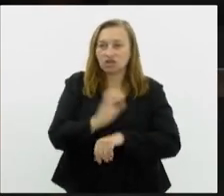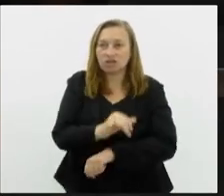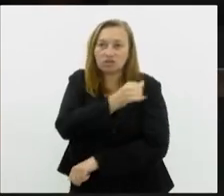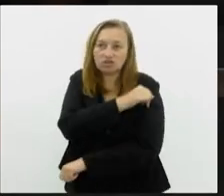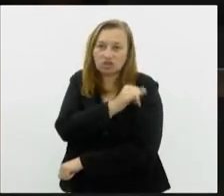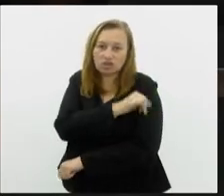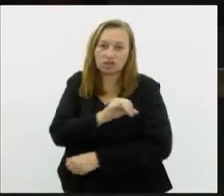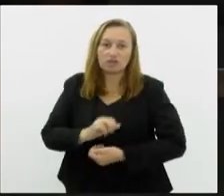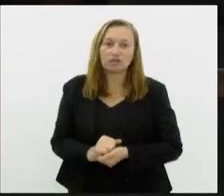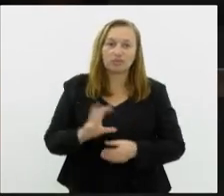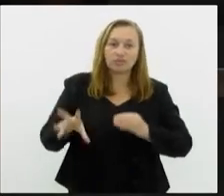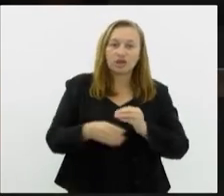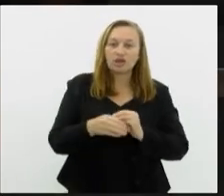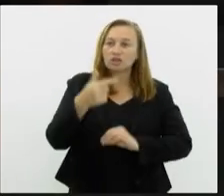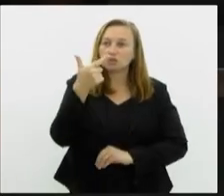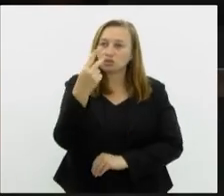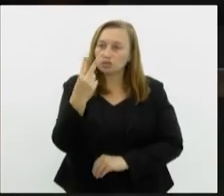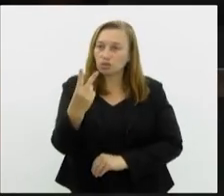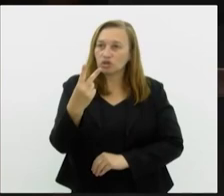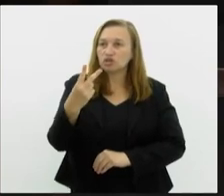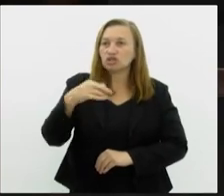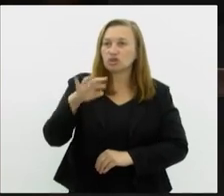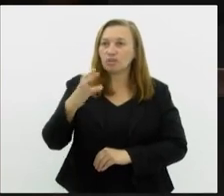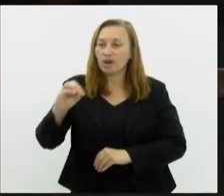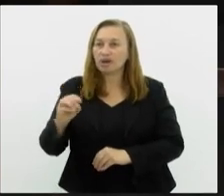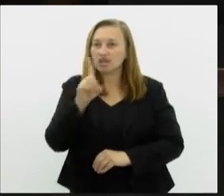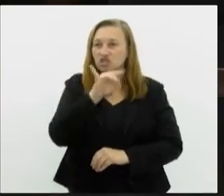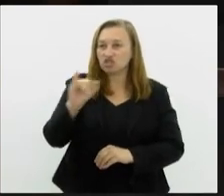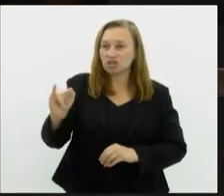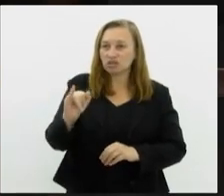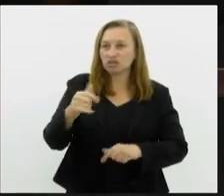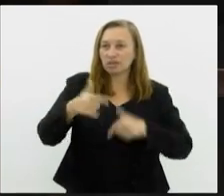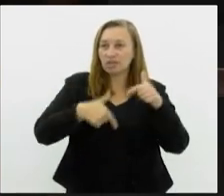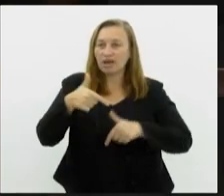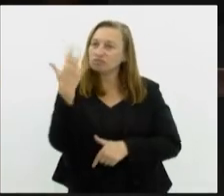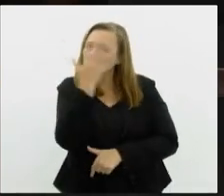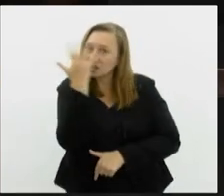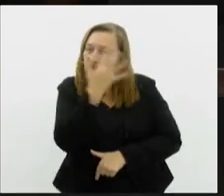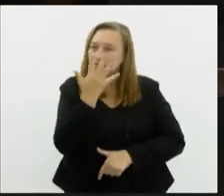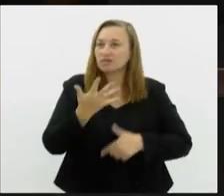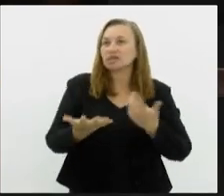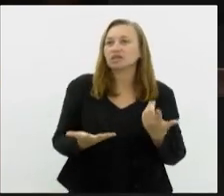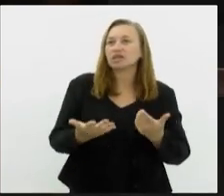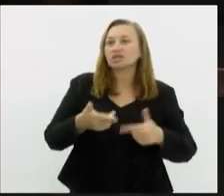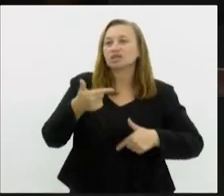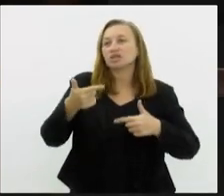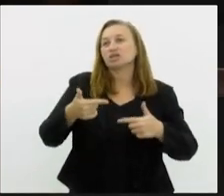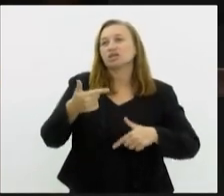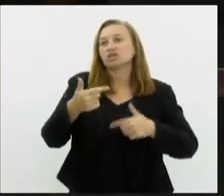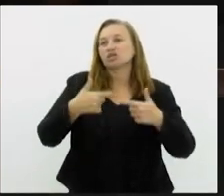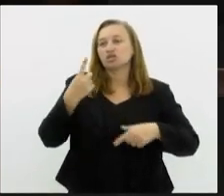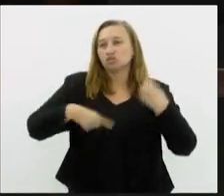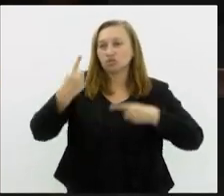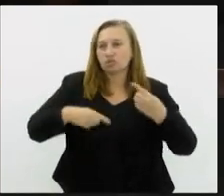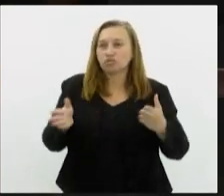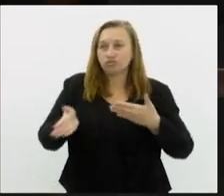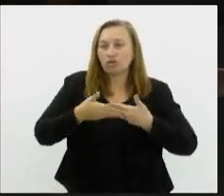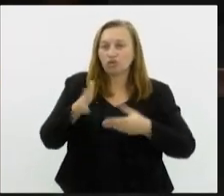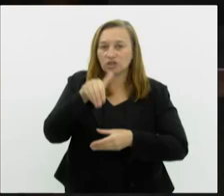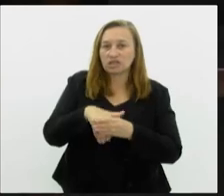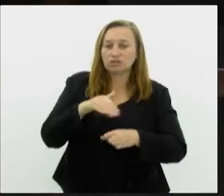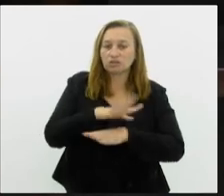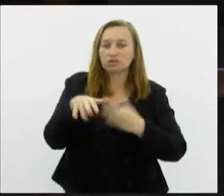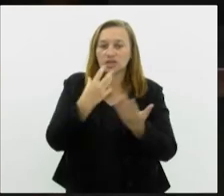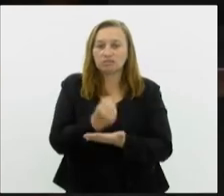Rio de Janeiro, dia 2 de maio, como o dia do trabalho invisível. Em discussão. Não havendo quem queira discutir, encerrada a discussão e votação. Os que